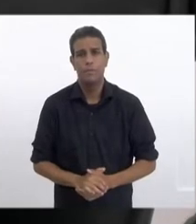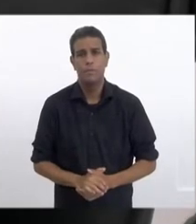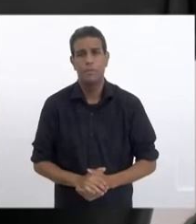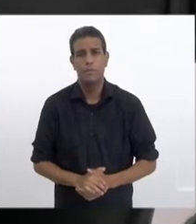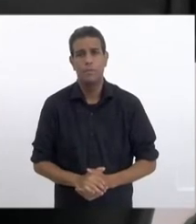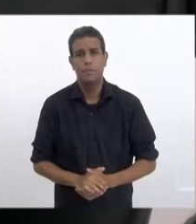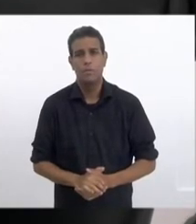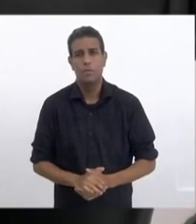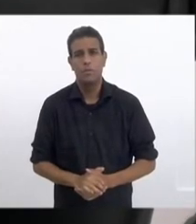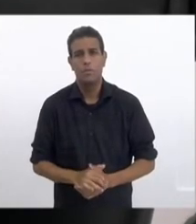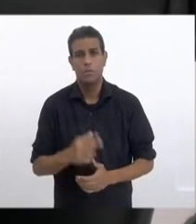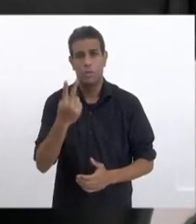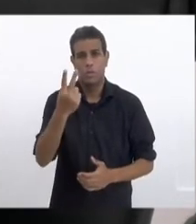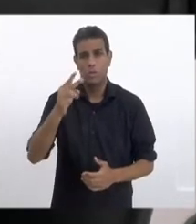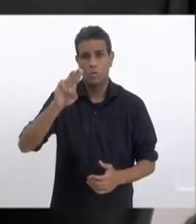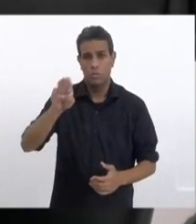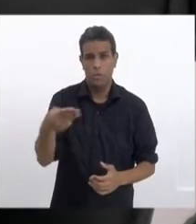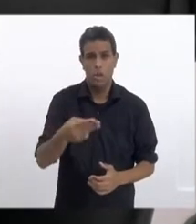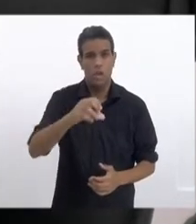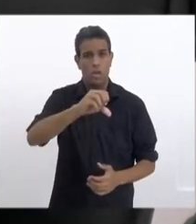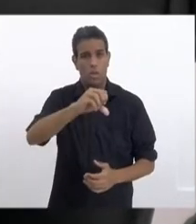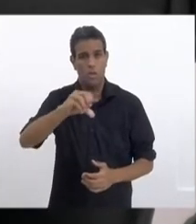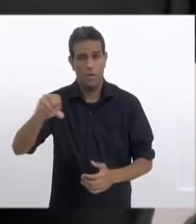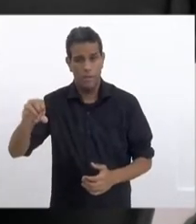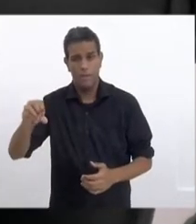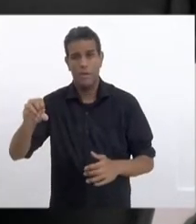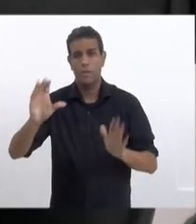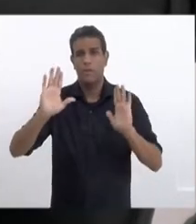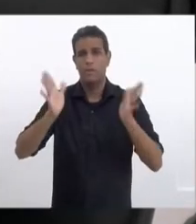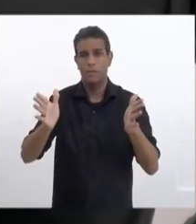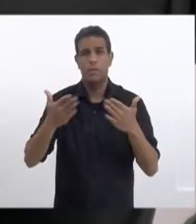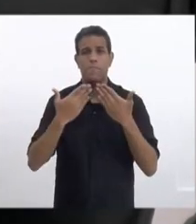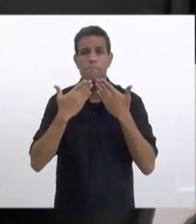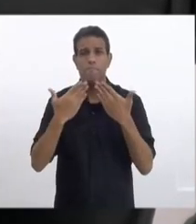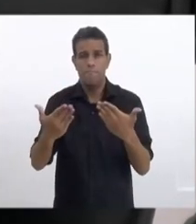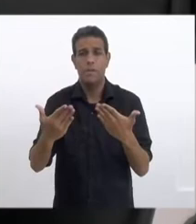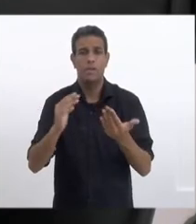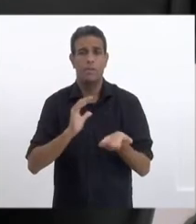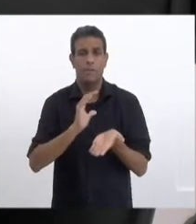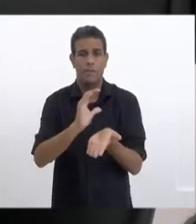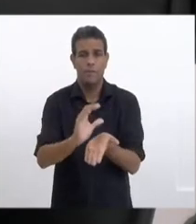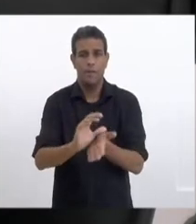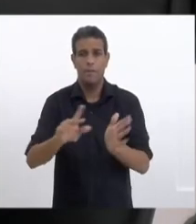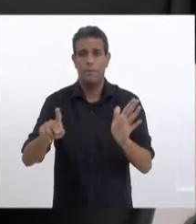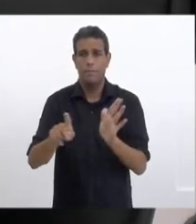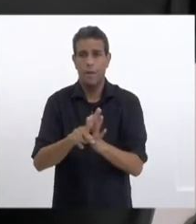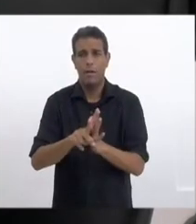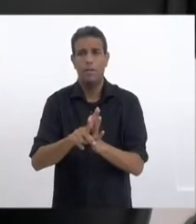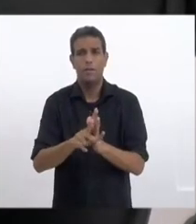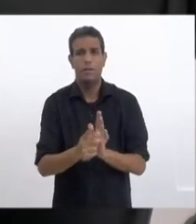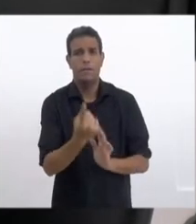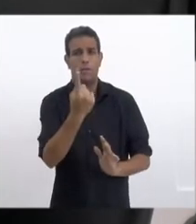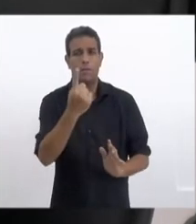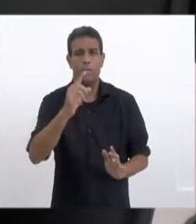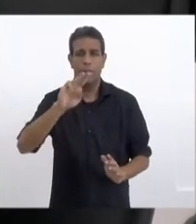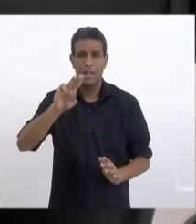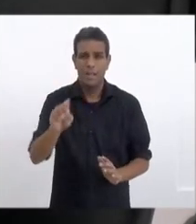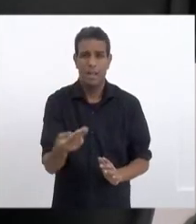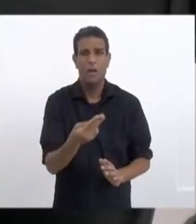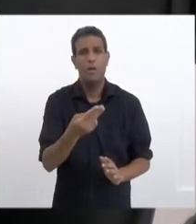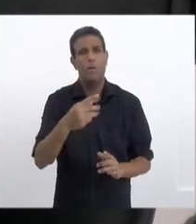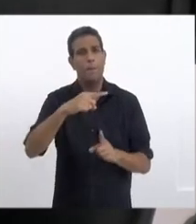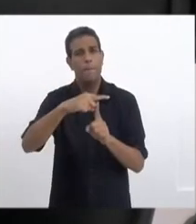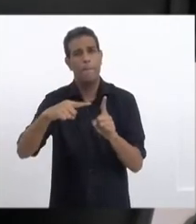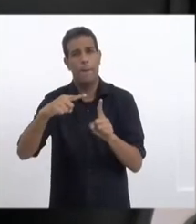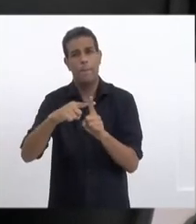Dos 2.900.000 que nos foi destinado, eu destinei 1.500.000 só